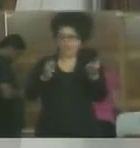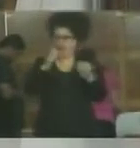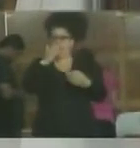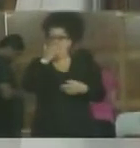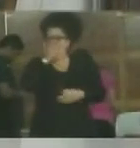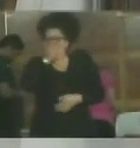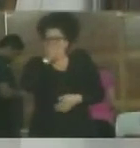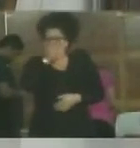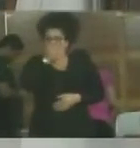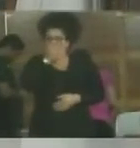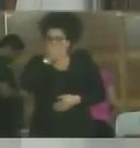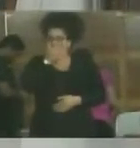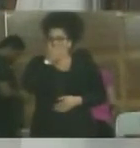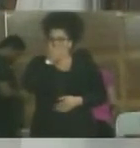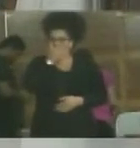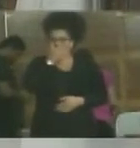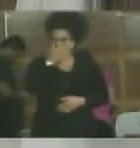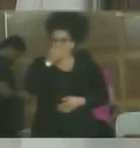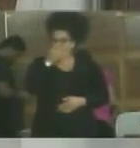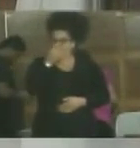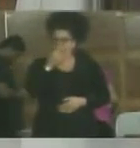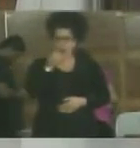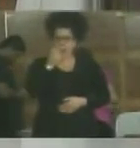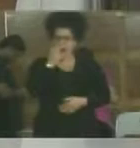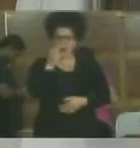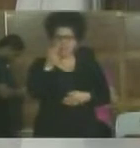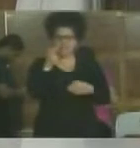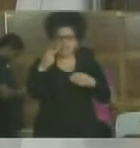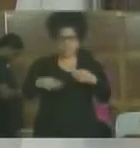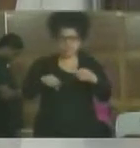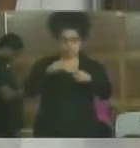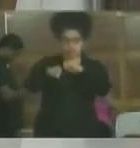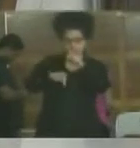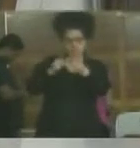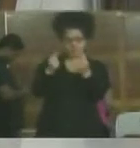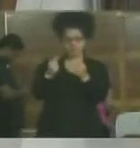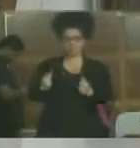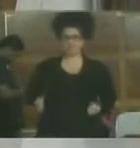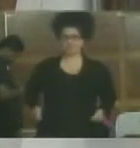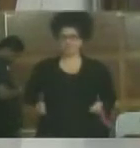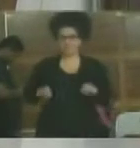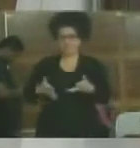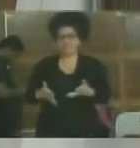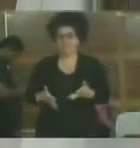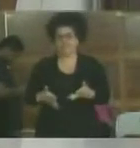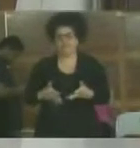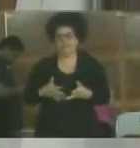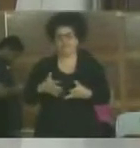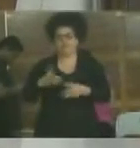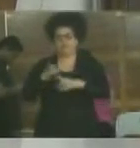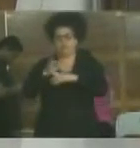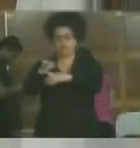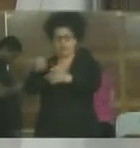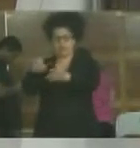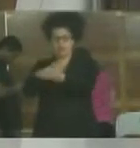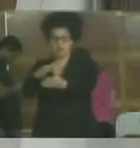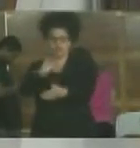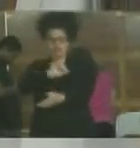nossa população ter que tirar mais dinheiro do bolso para procurar uma cidade a 100 quilômetros de distância.